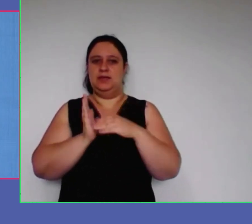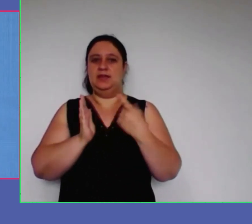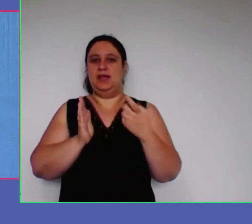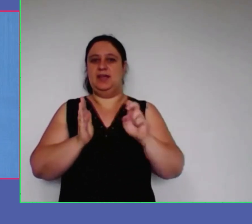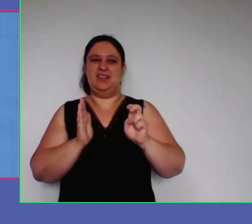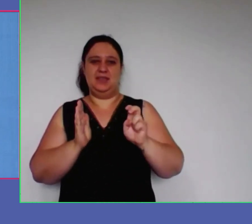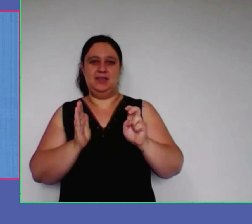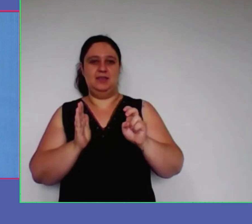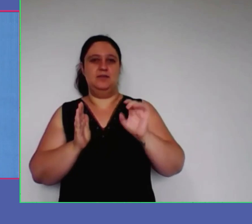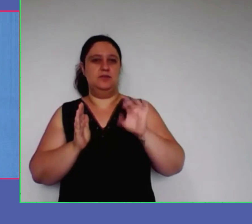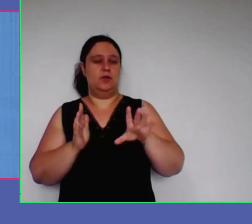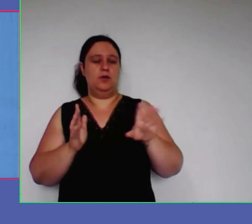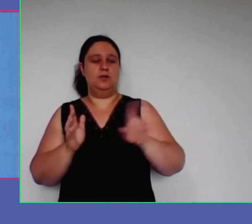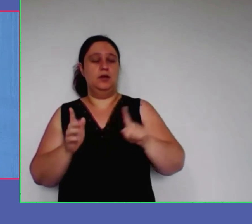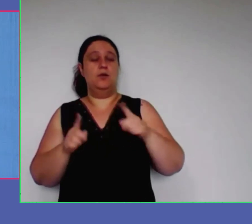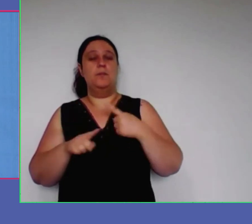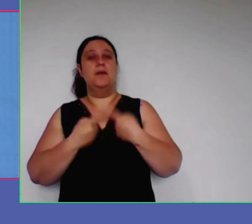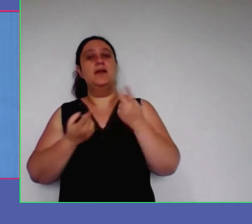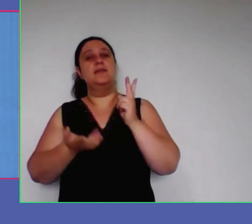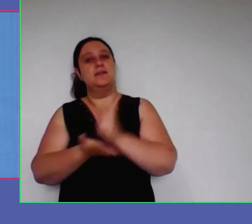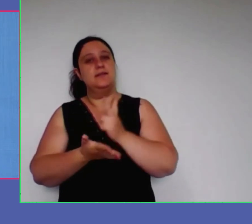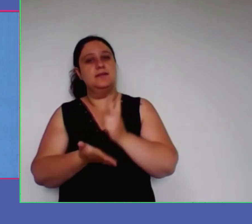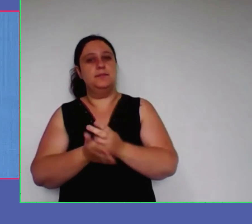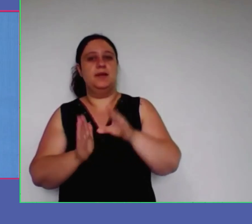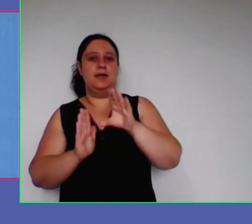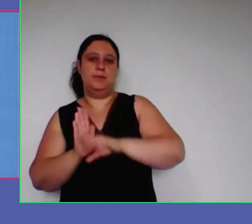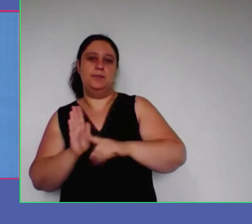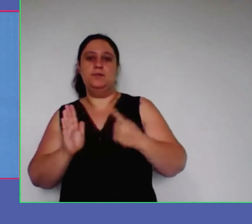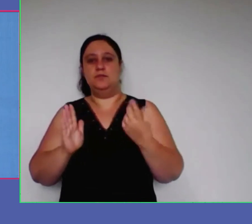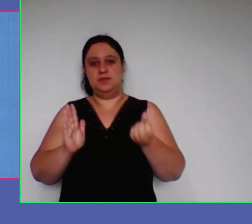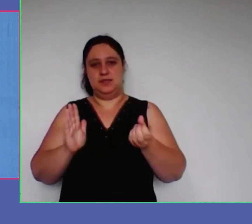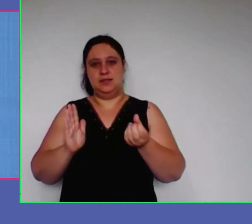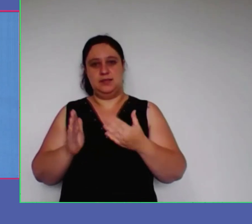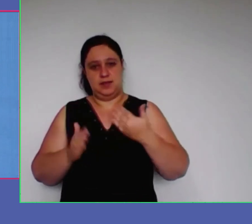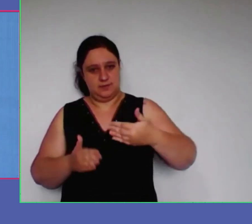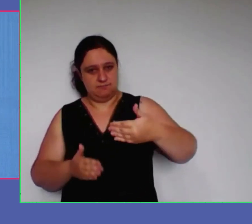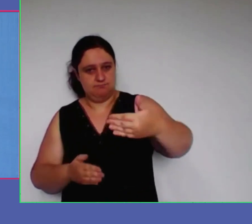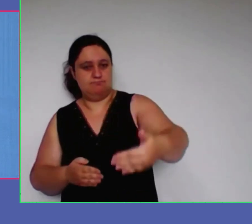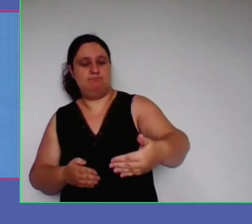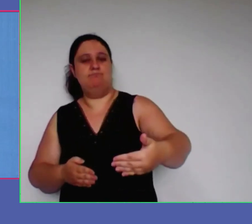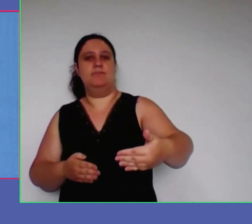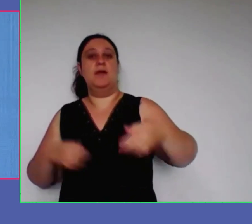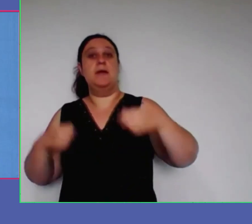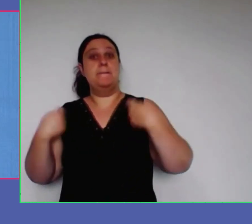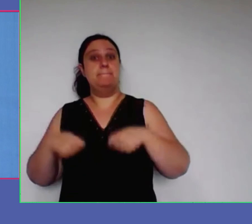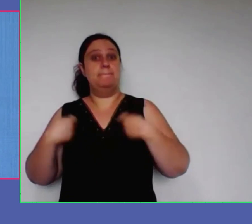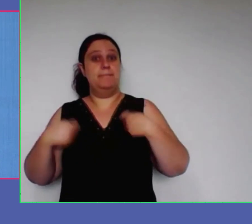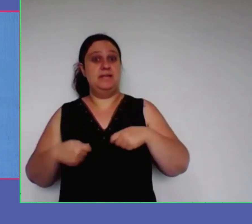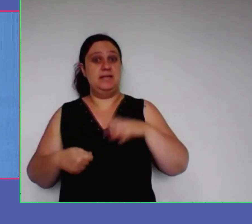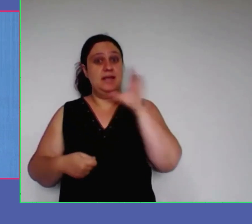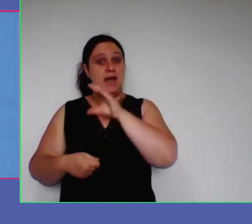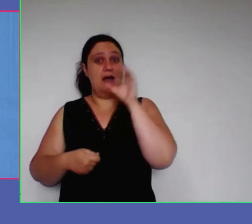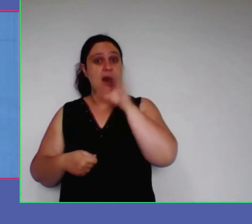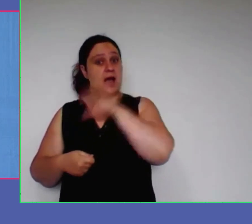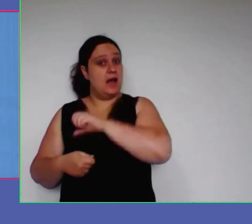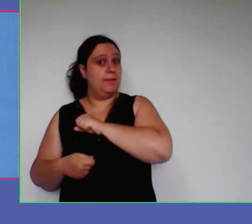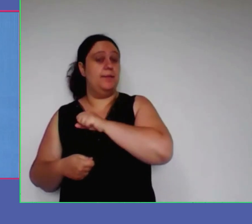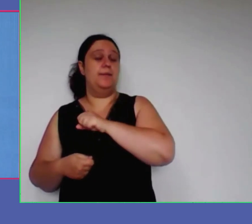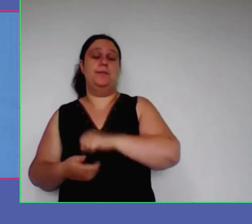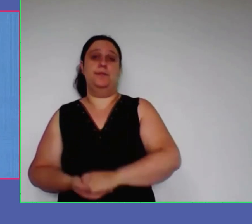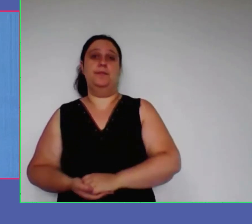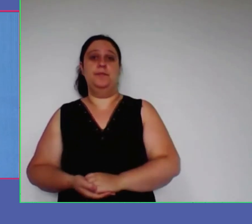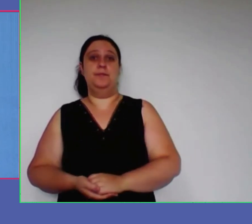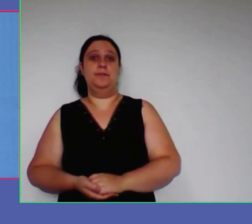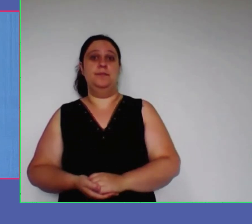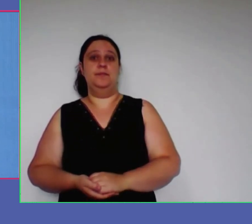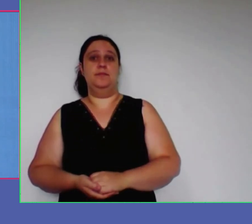muitos, mas Mateus 16 daí para frente, irmãos, Ele precisa urgentemente de nos